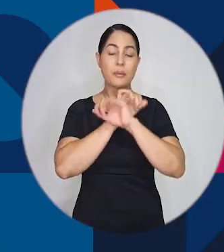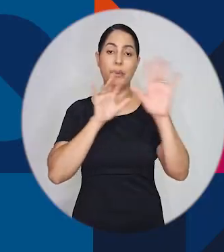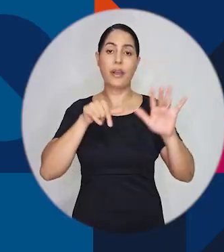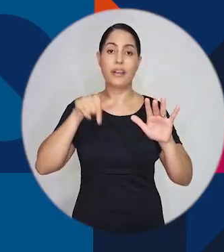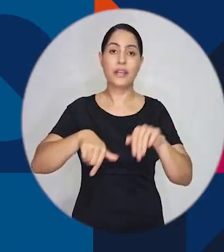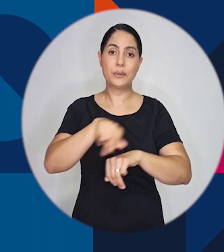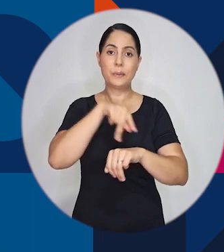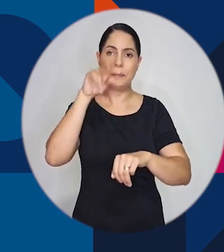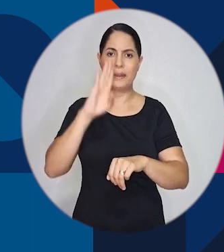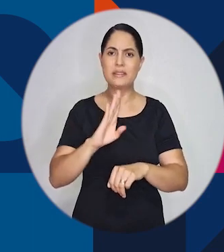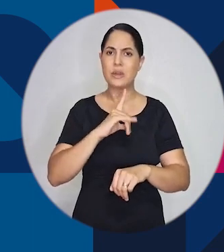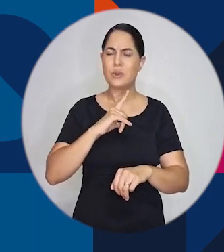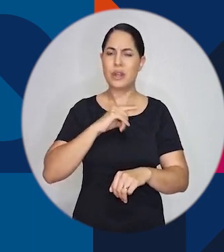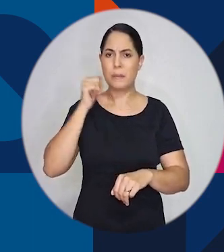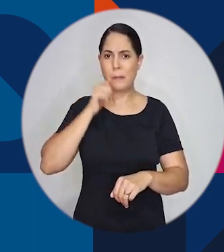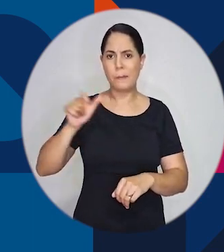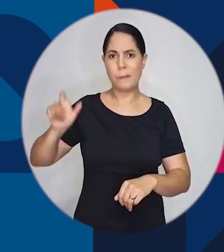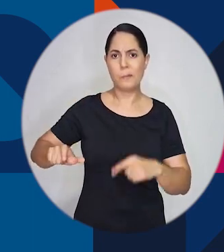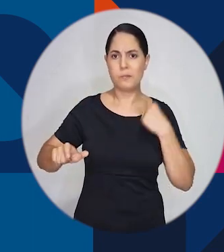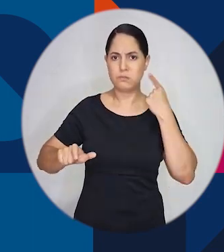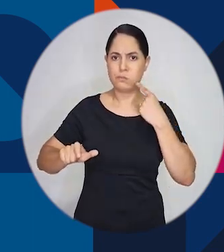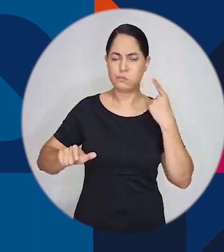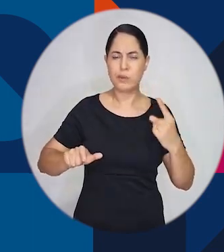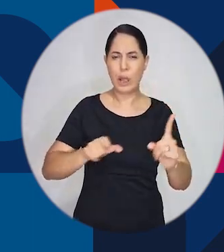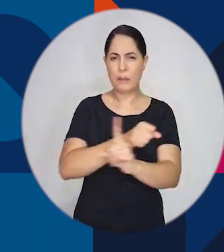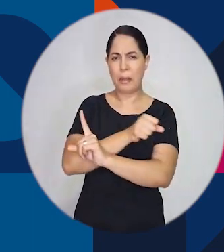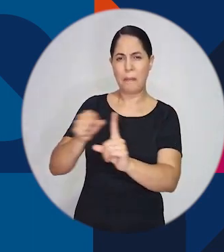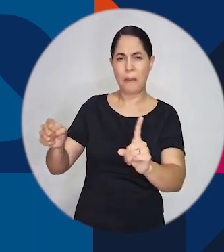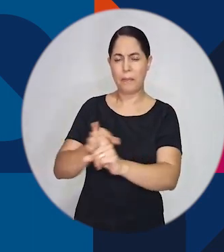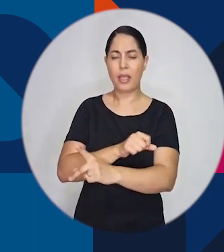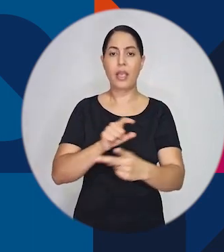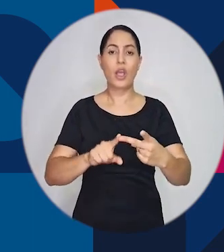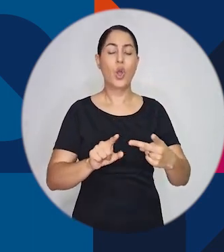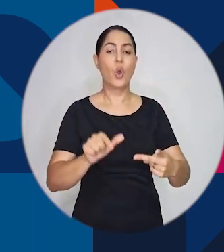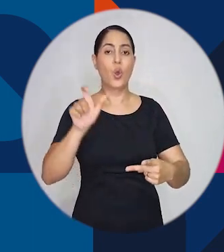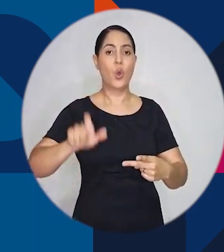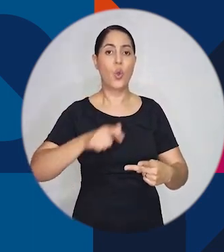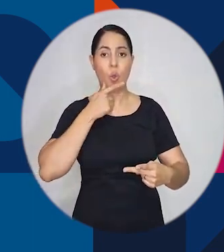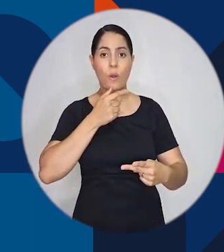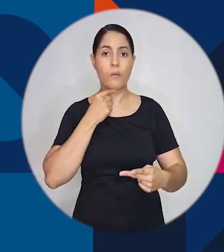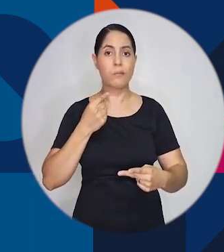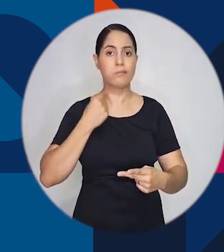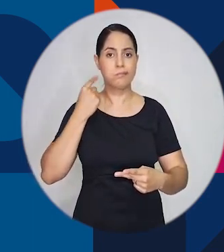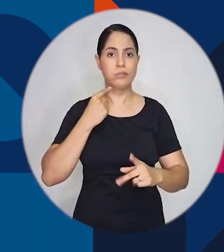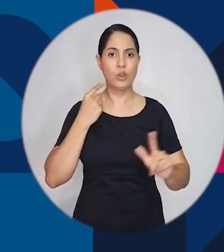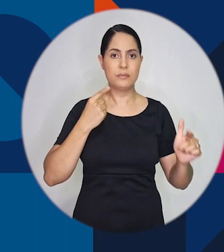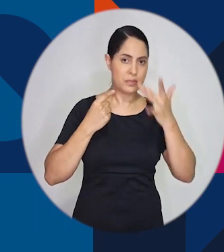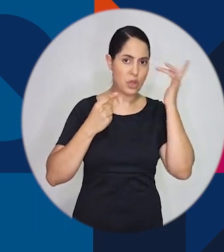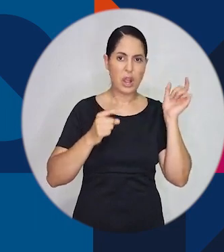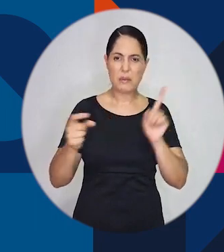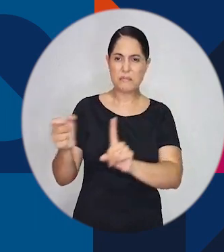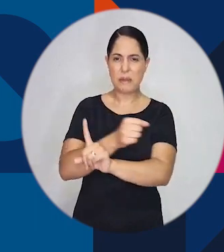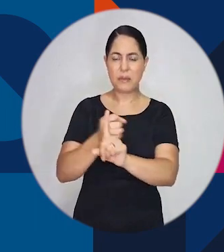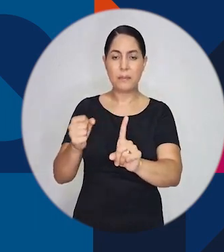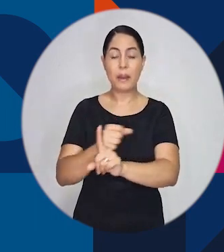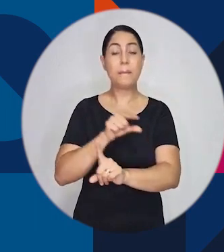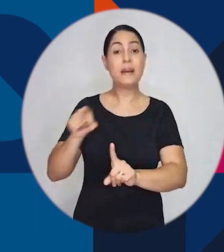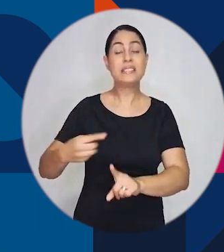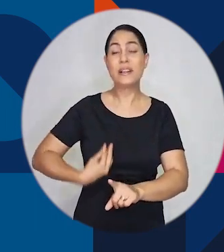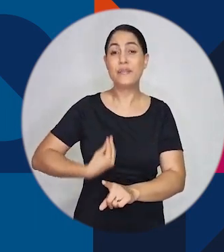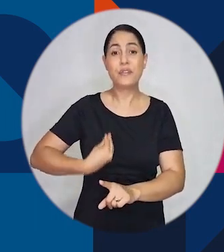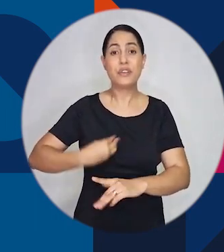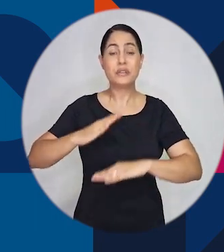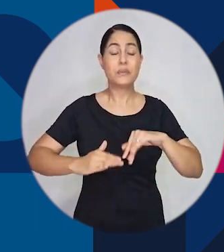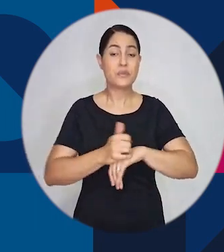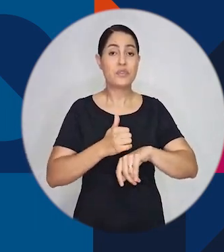temos visto acontecer no Brasil, violências terríveis contra mulheres advogadas, contra homens advogados, que estão só exercendo